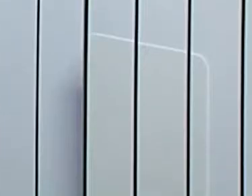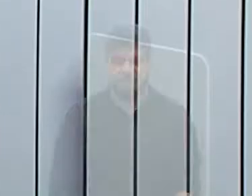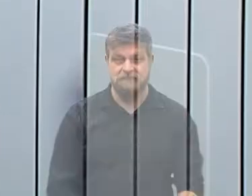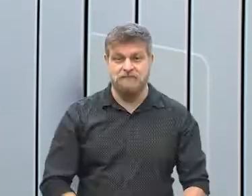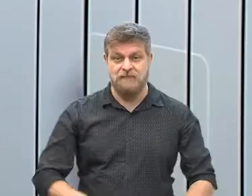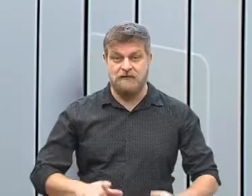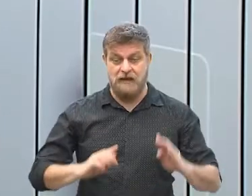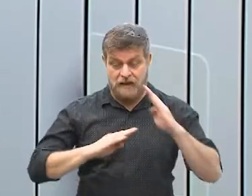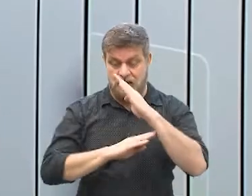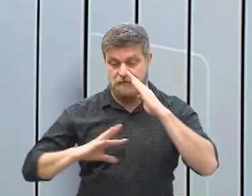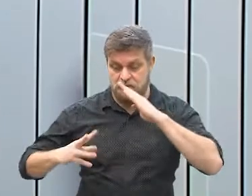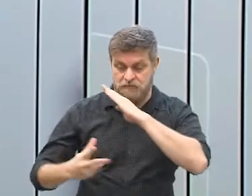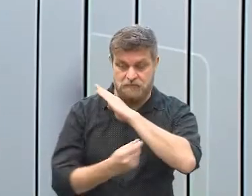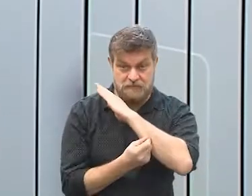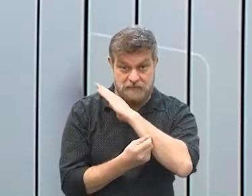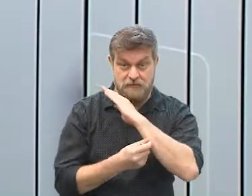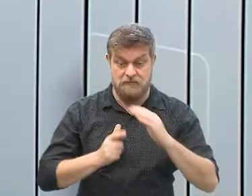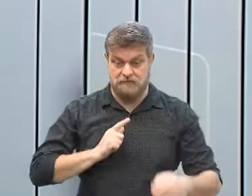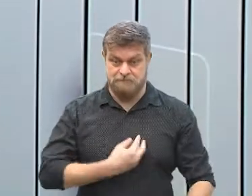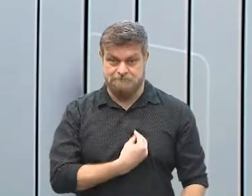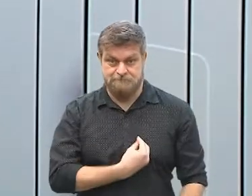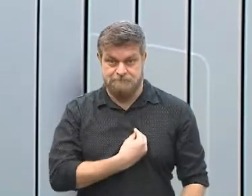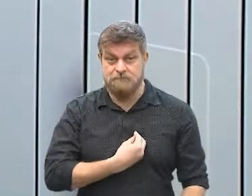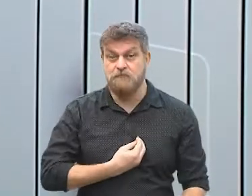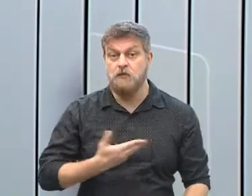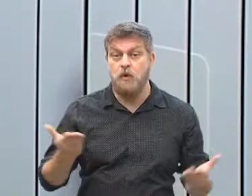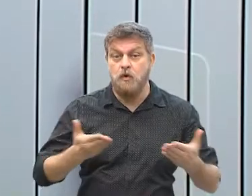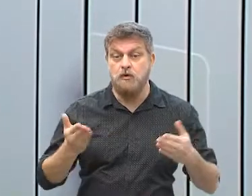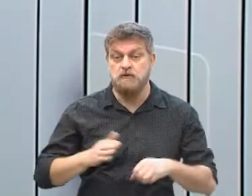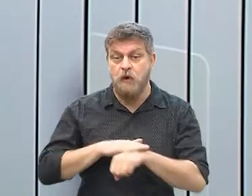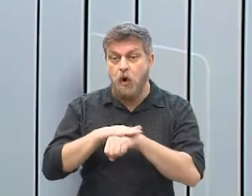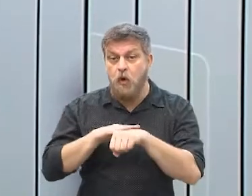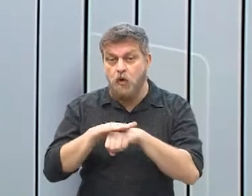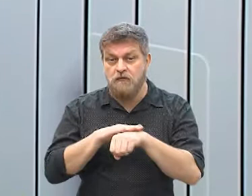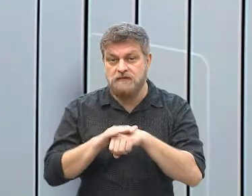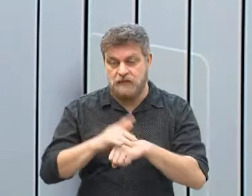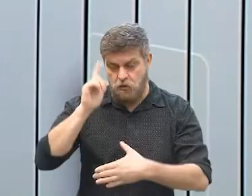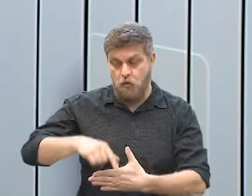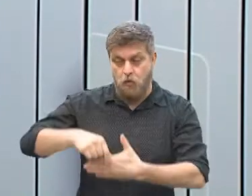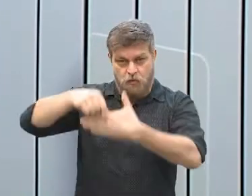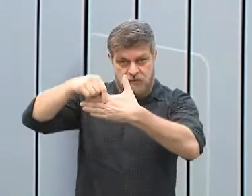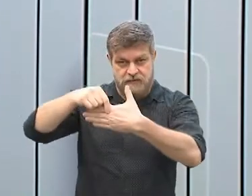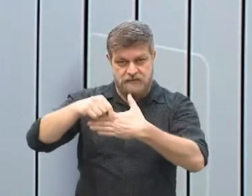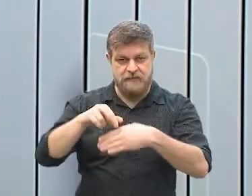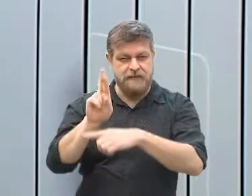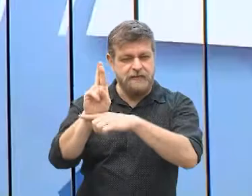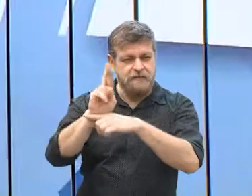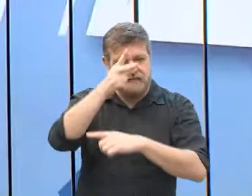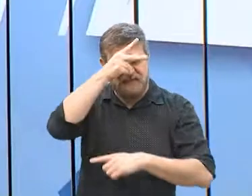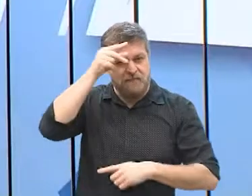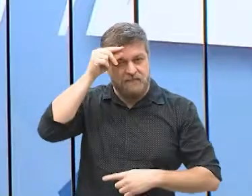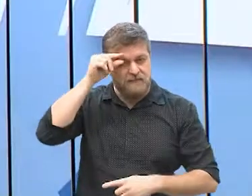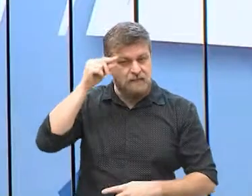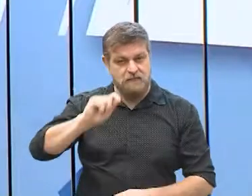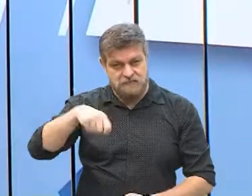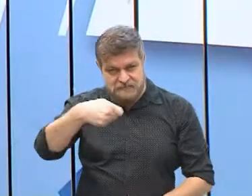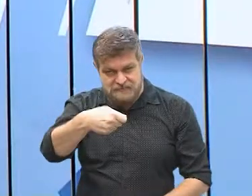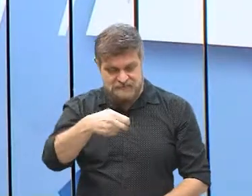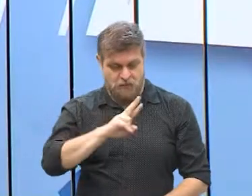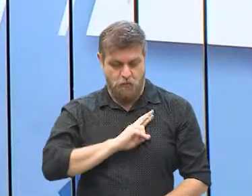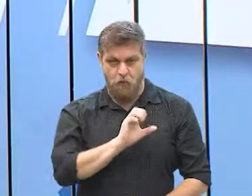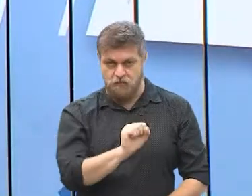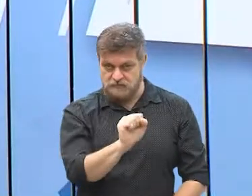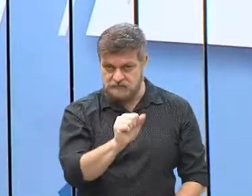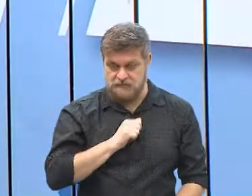Câmara Total de volta e o Em Pauta de hoje é com o líder de governo aqui na Câmara, Luiz Rossini, formado em